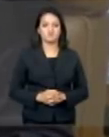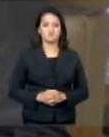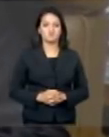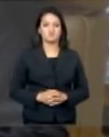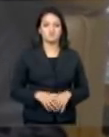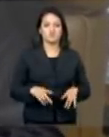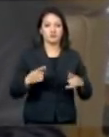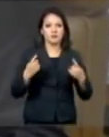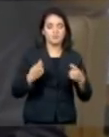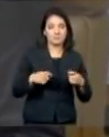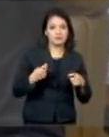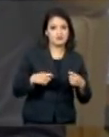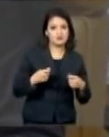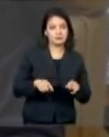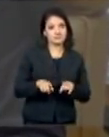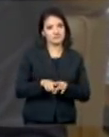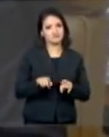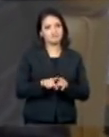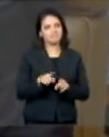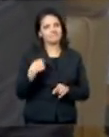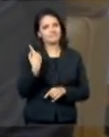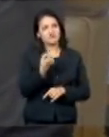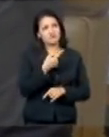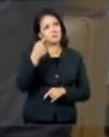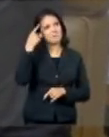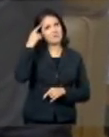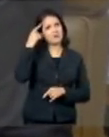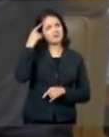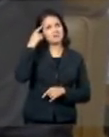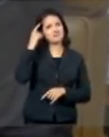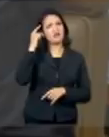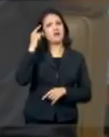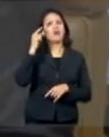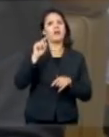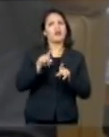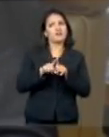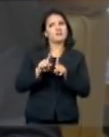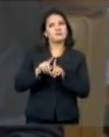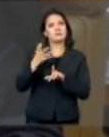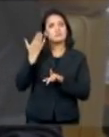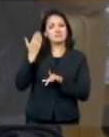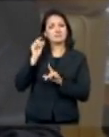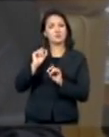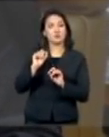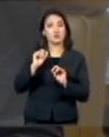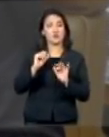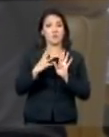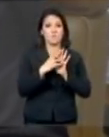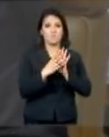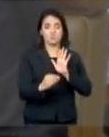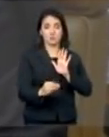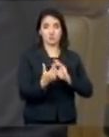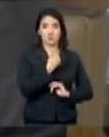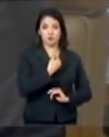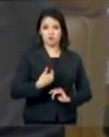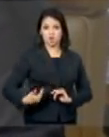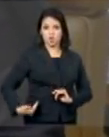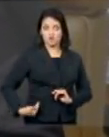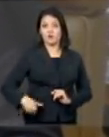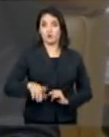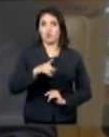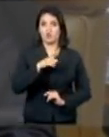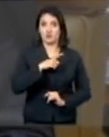recente é passado histórico que o modelo de governo instaurado em nosso país